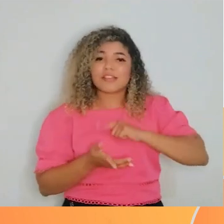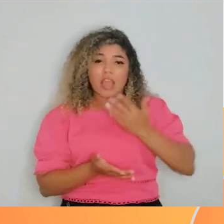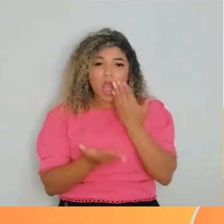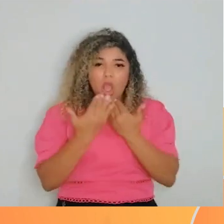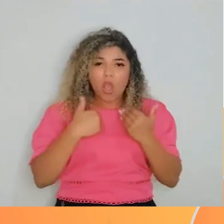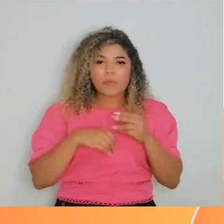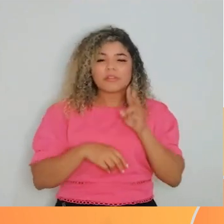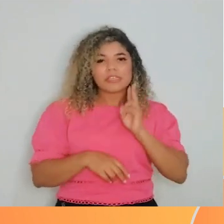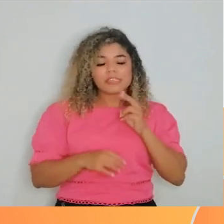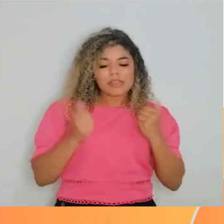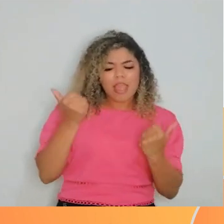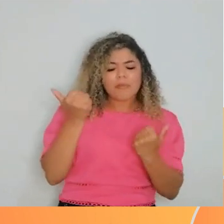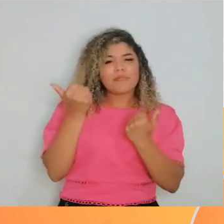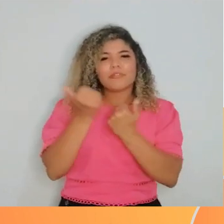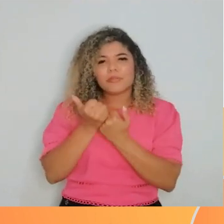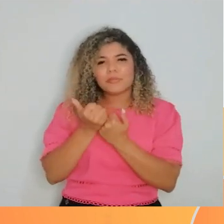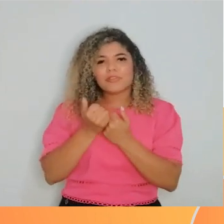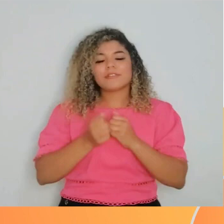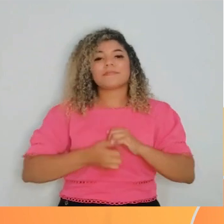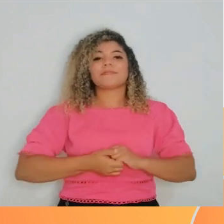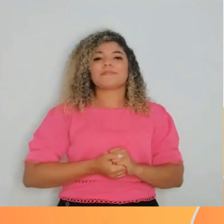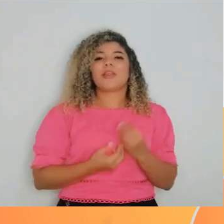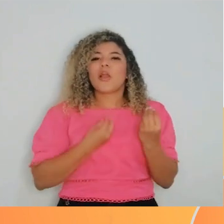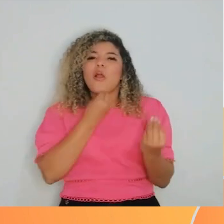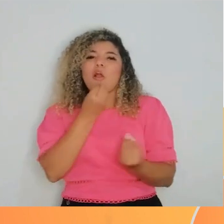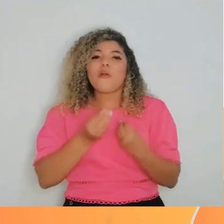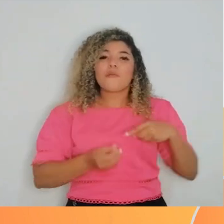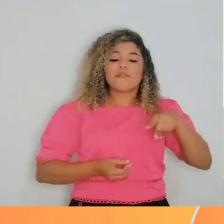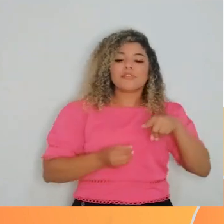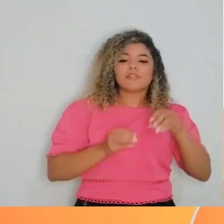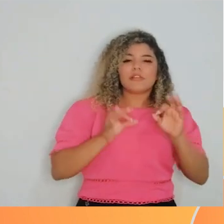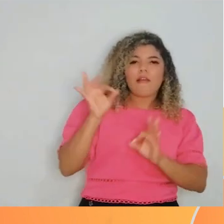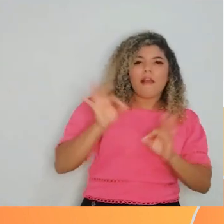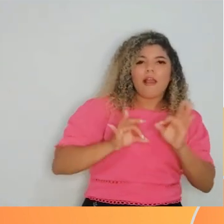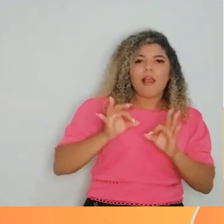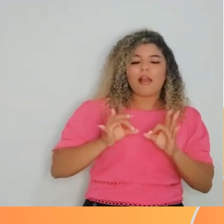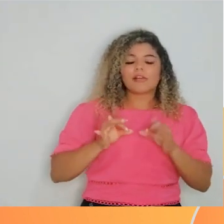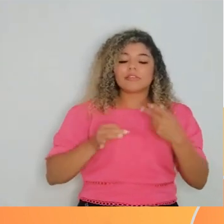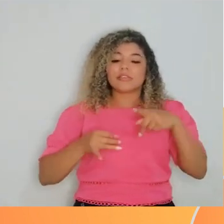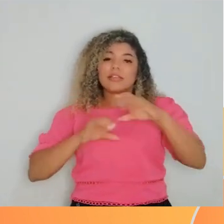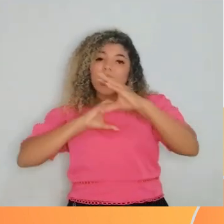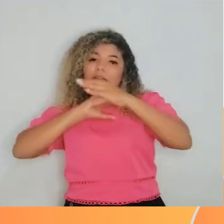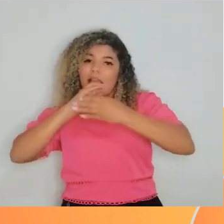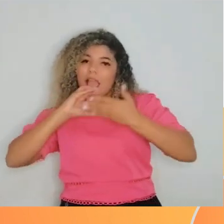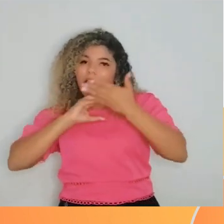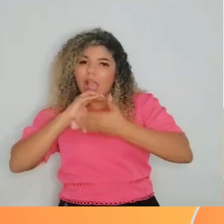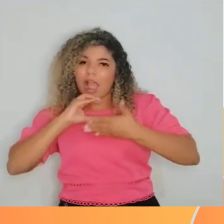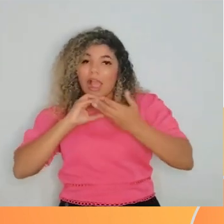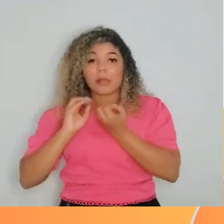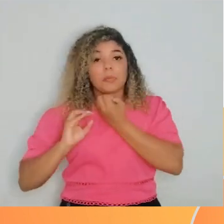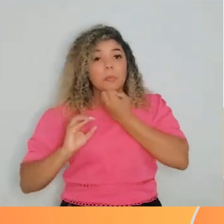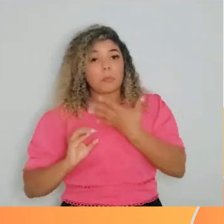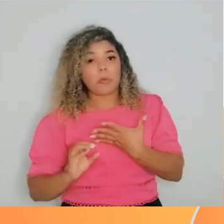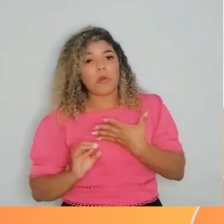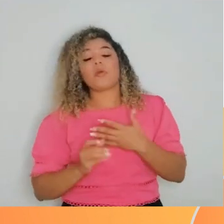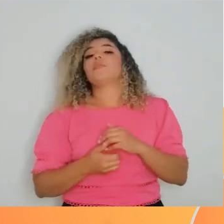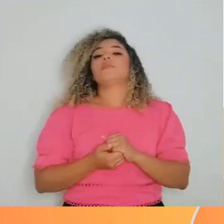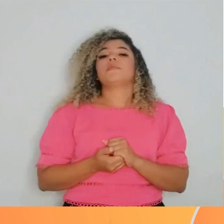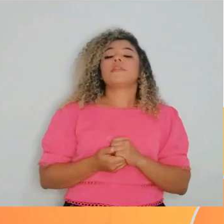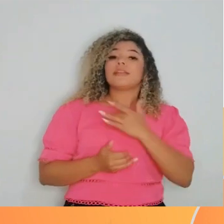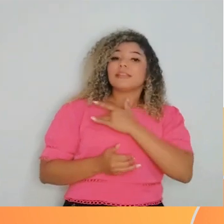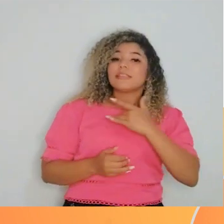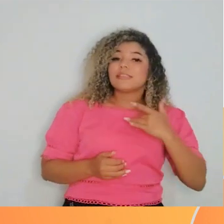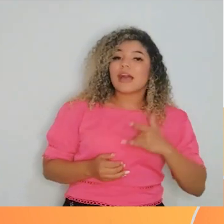cereais? Você faz sempre a substituição? Como que você acrescenta esses carboidratos bons, assim